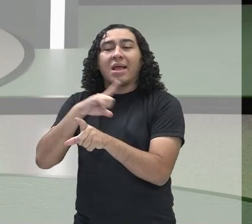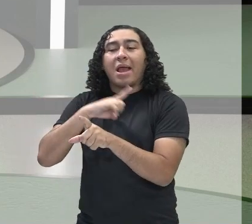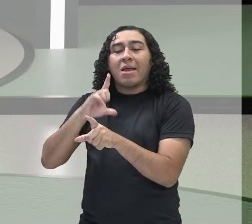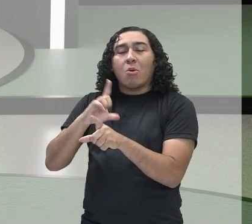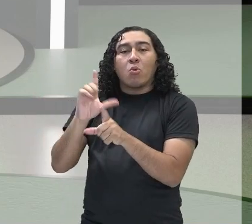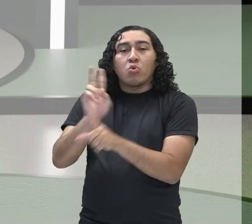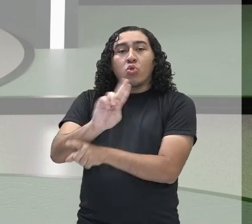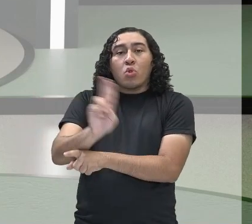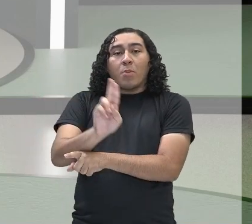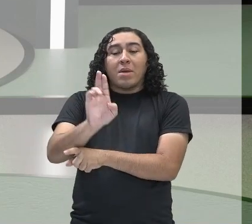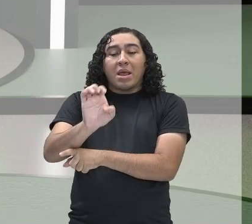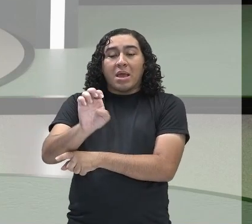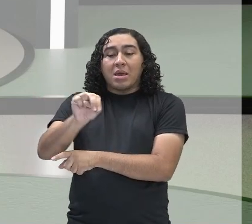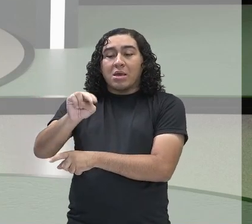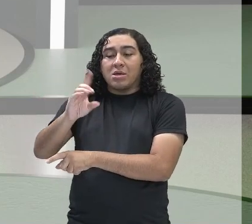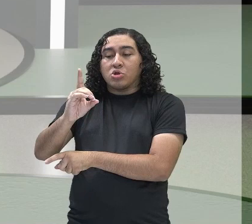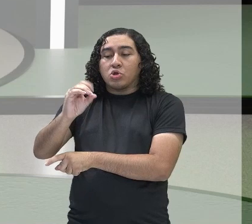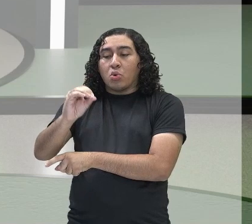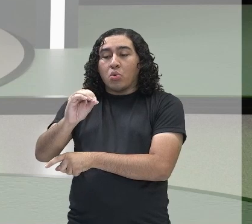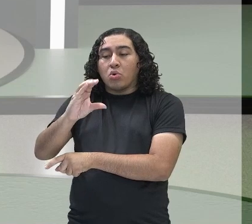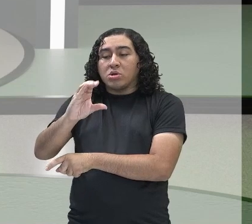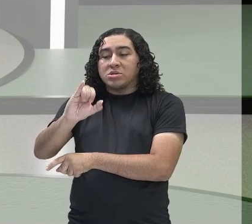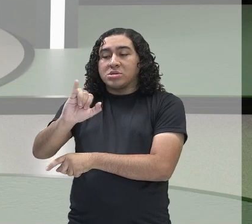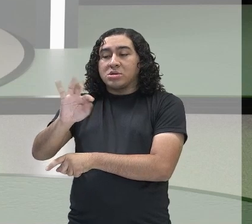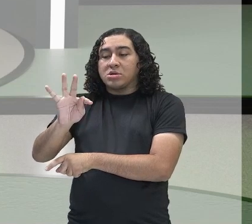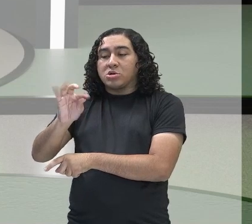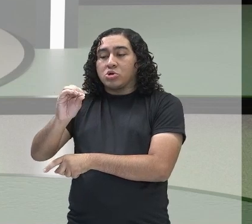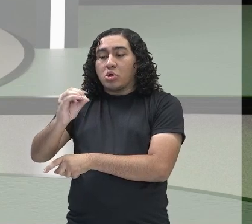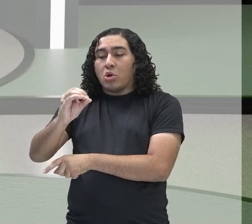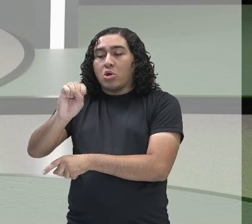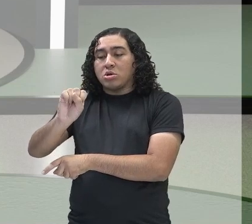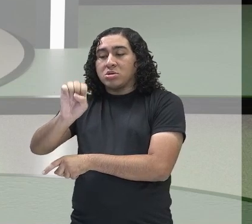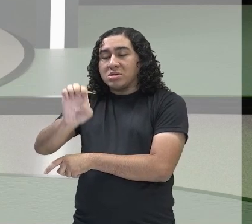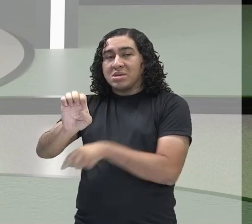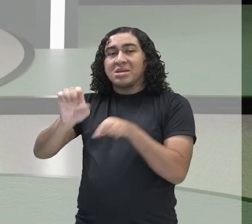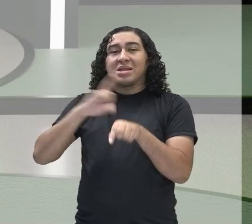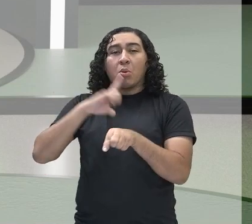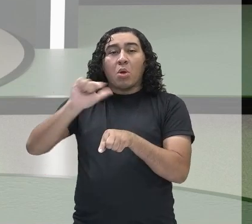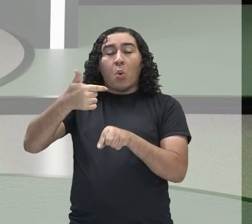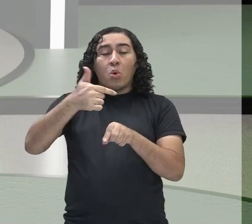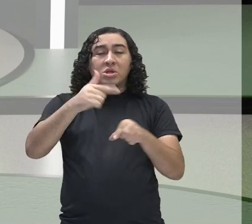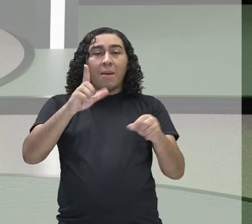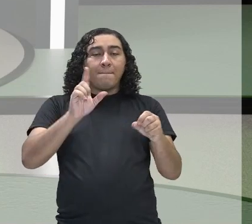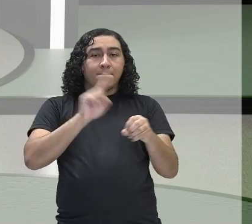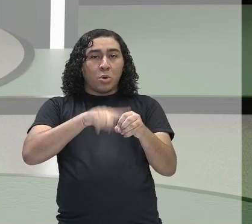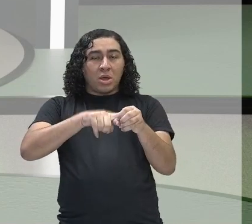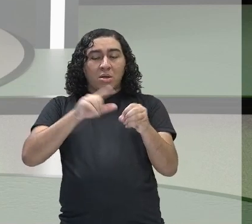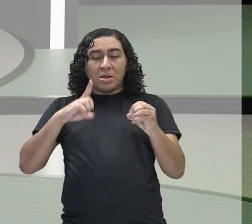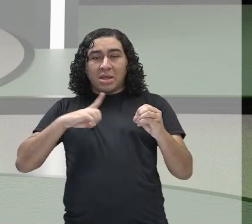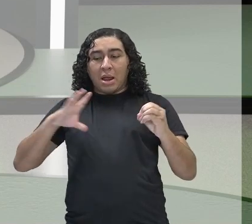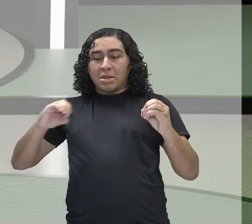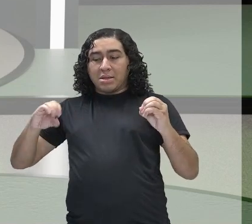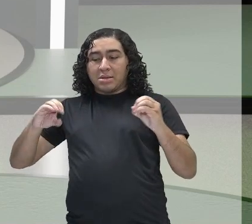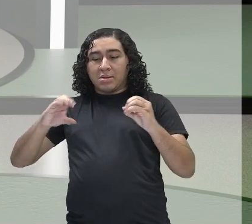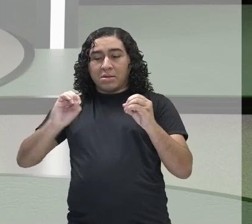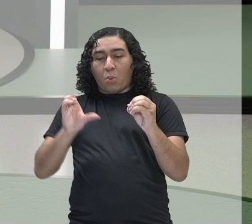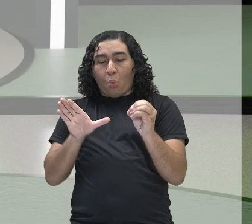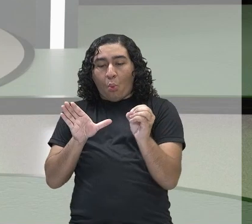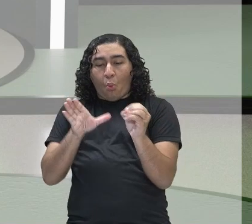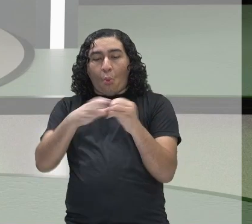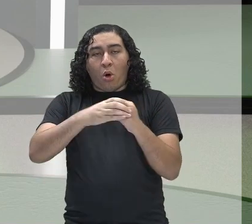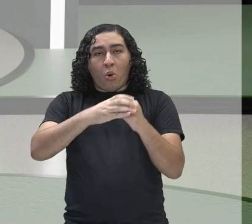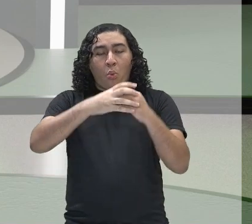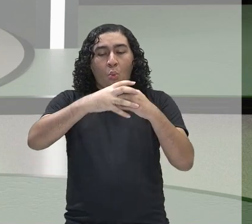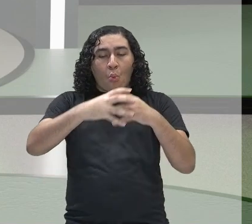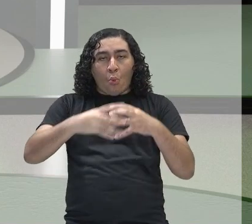que é chamado de endocitose ela vai englobar uma partícula E aí quando ela se alimenta de outro